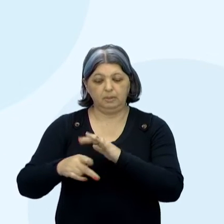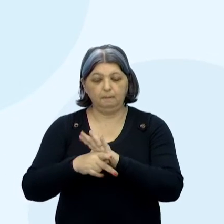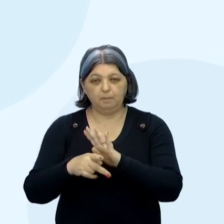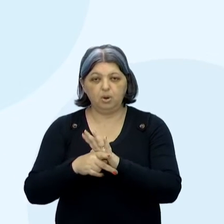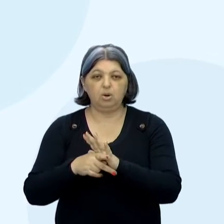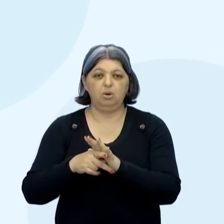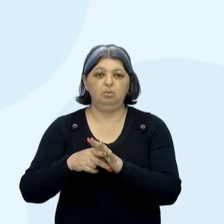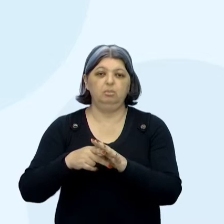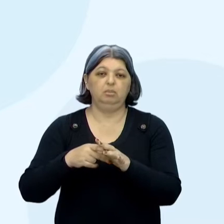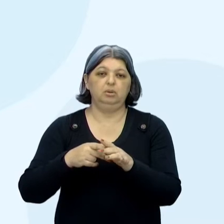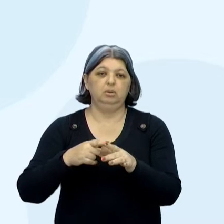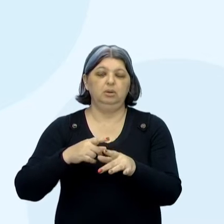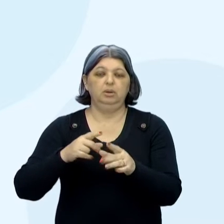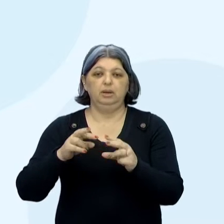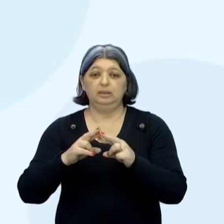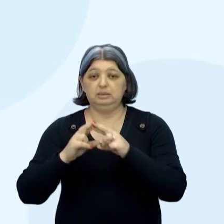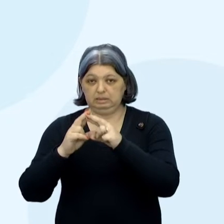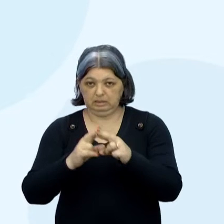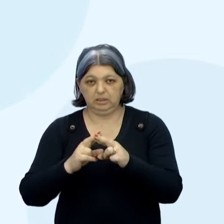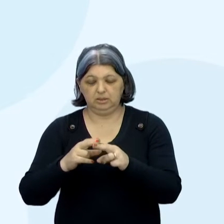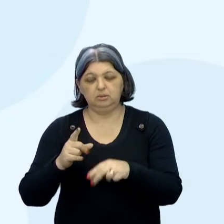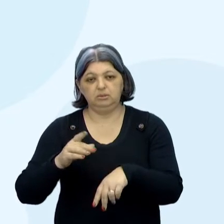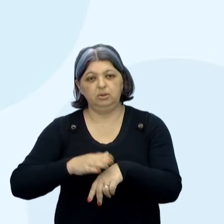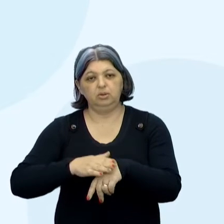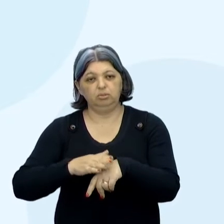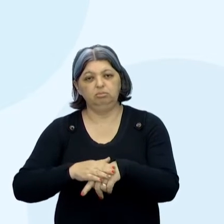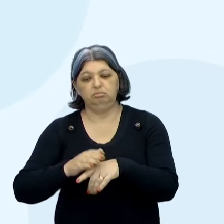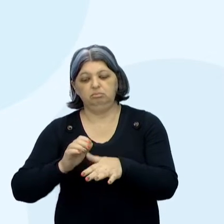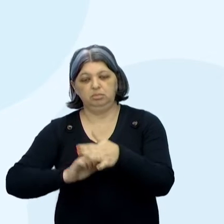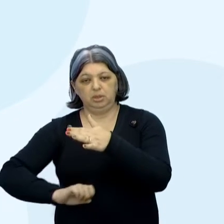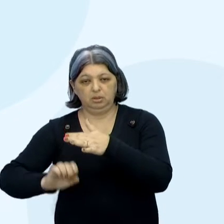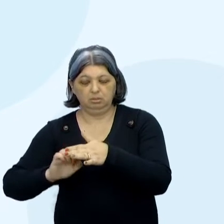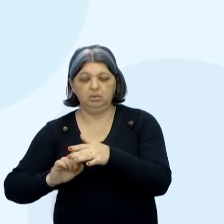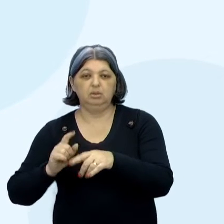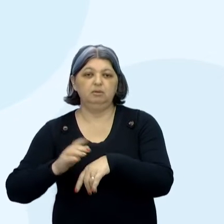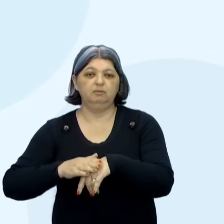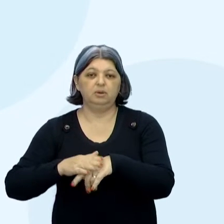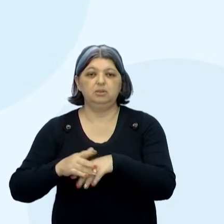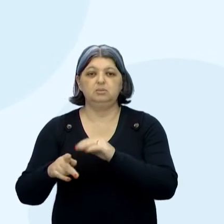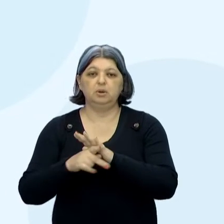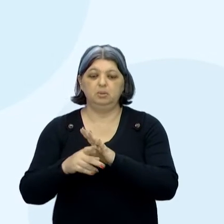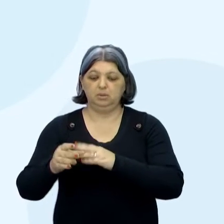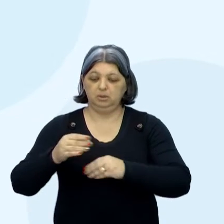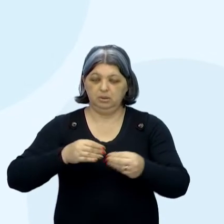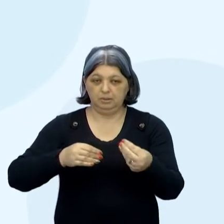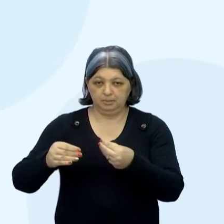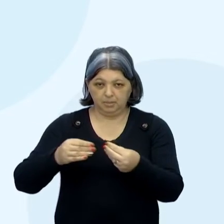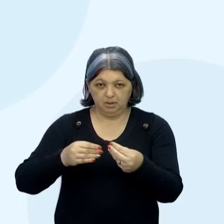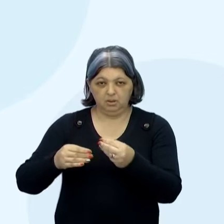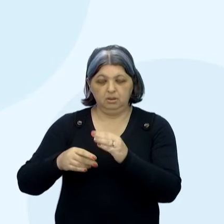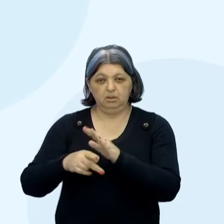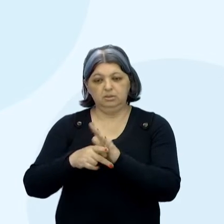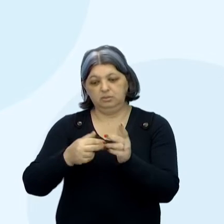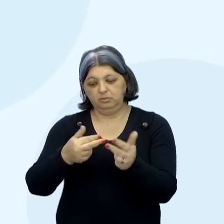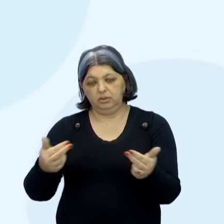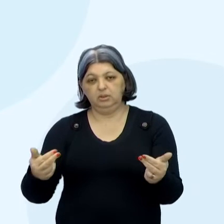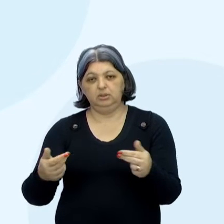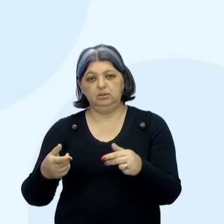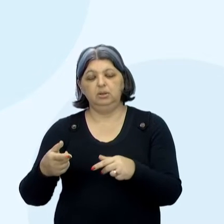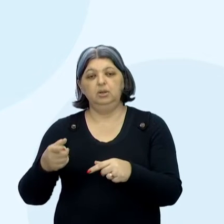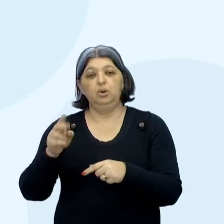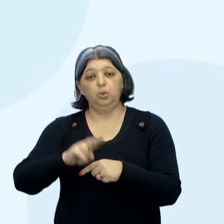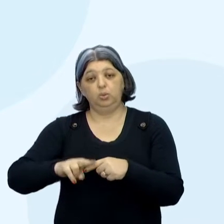deles, né? Tem grupos grandes aí que fazem embalagens de cosméticos à base de